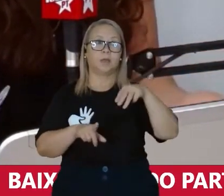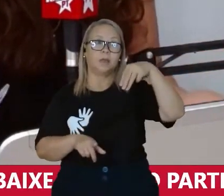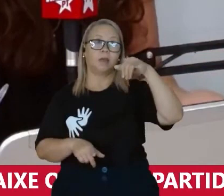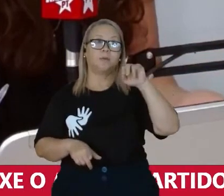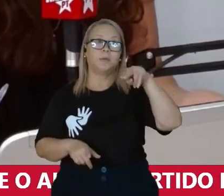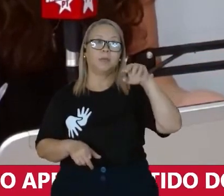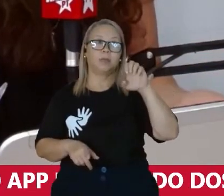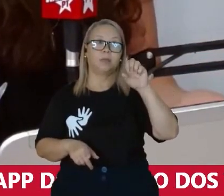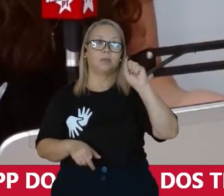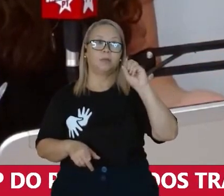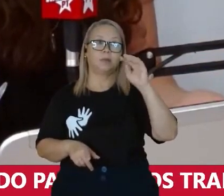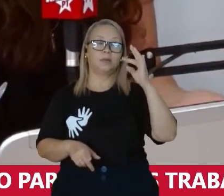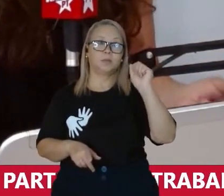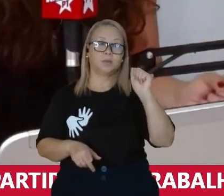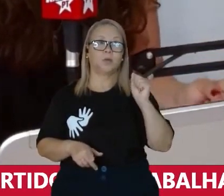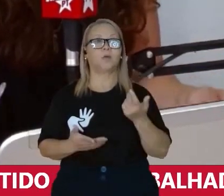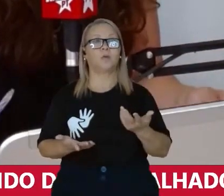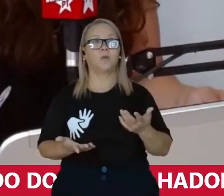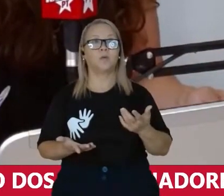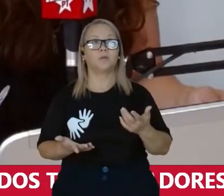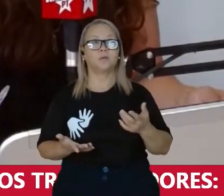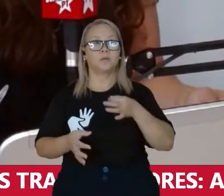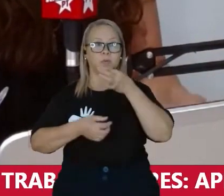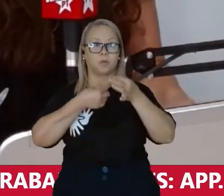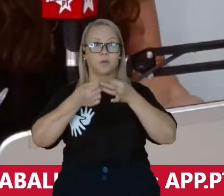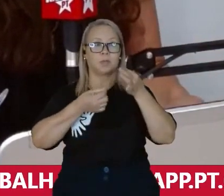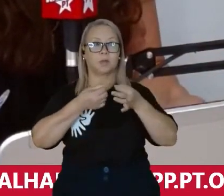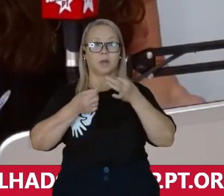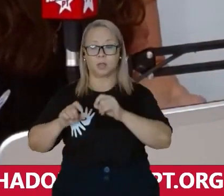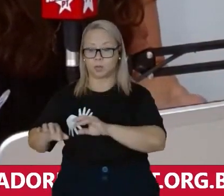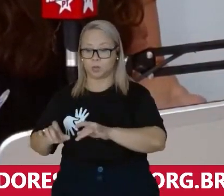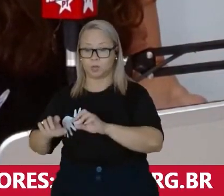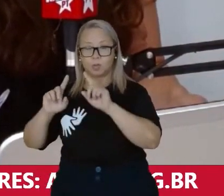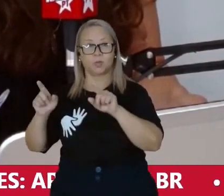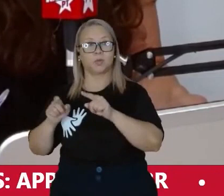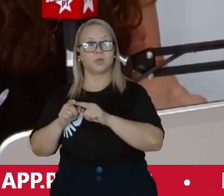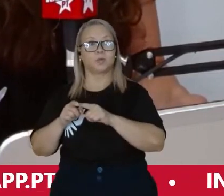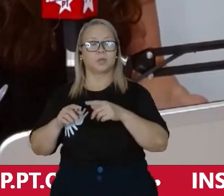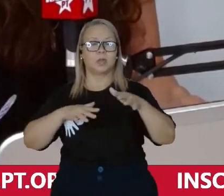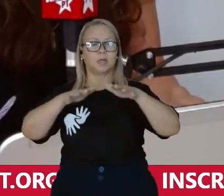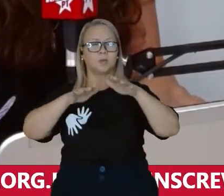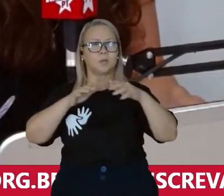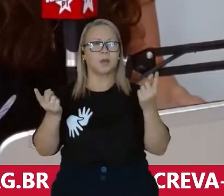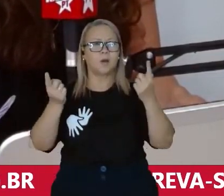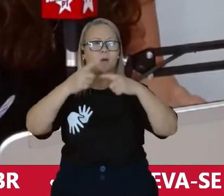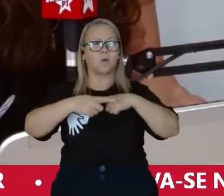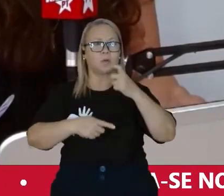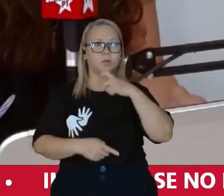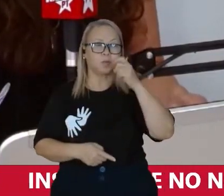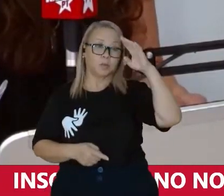gente não sabe ainda o gênero, né, desses comentaristas aqui do nosso chat, diz: essa mobilização contra as mentiras